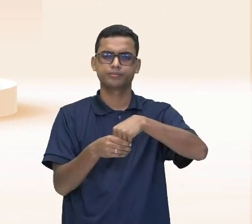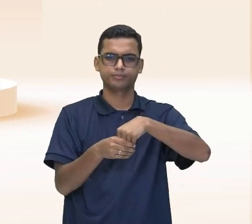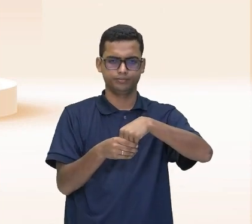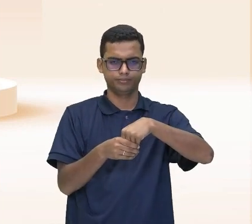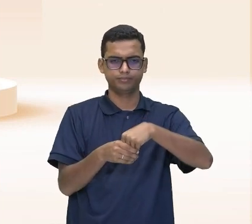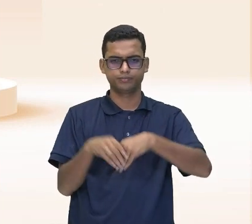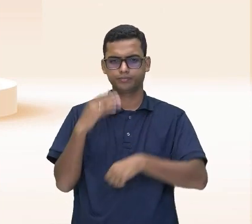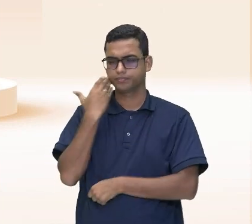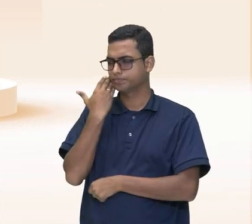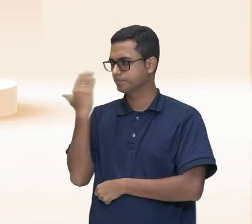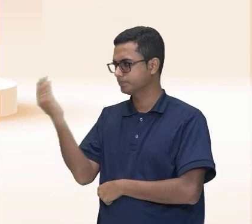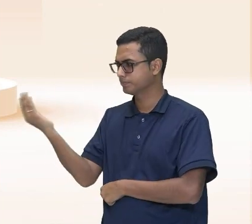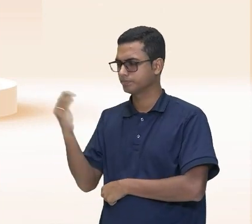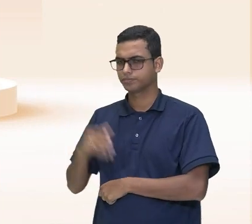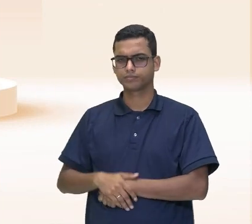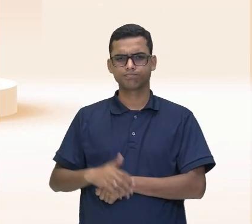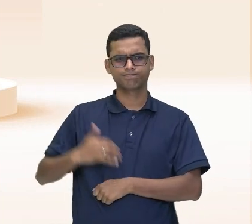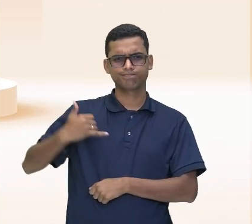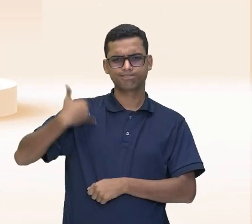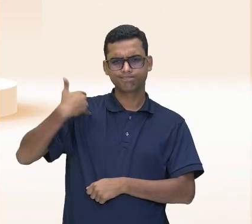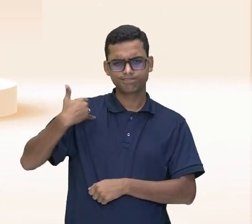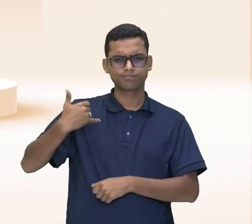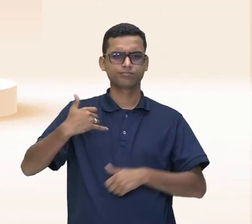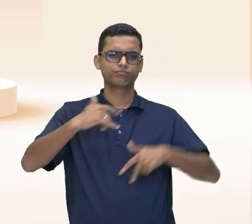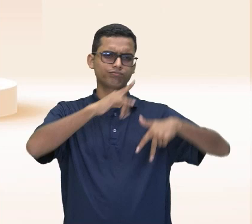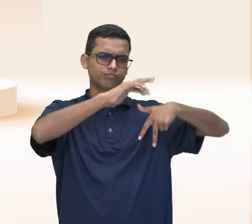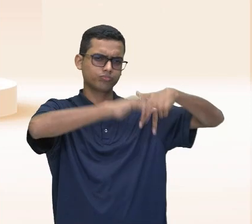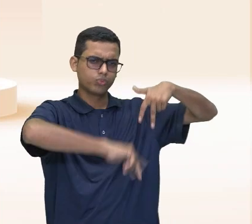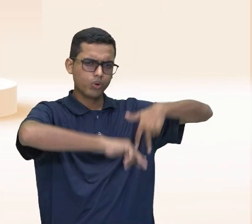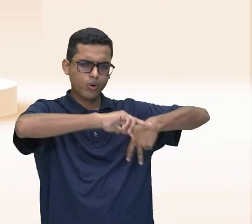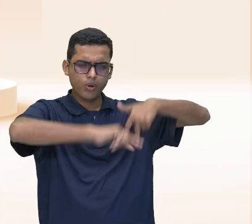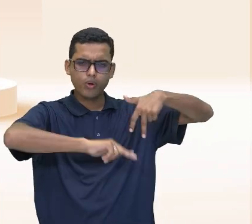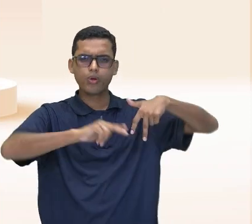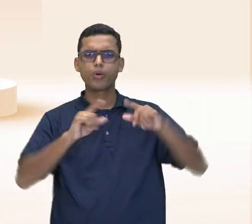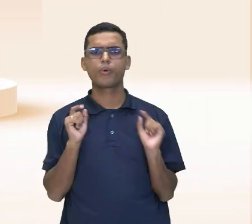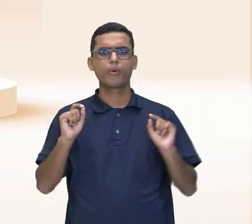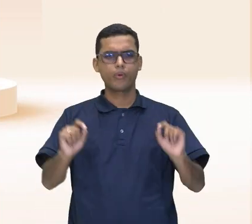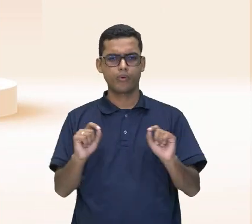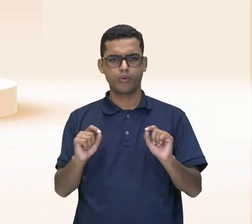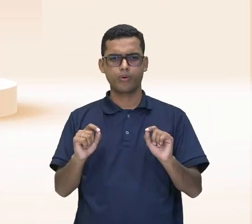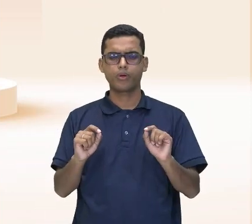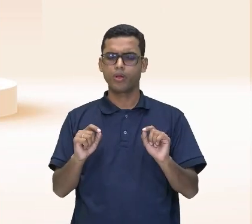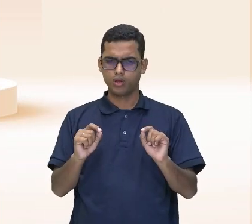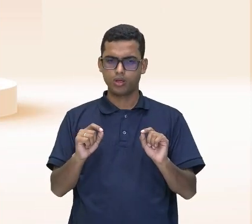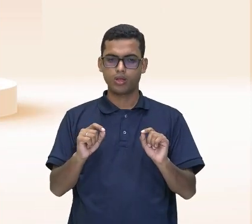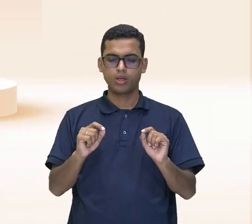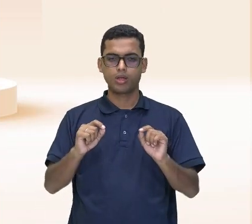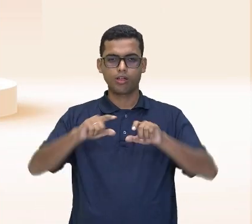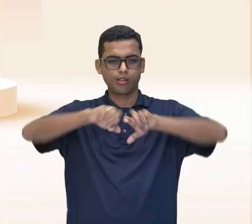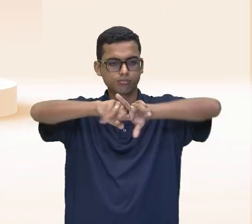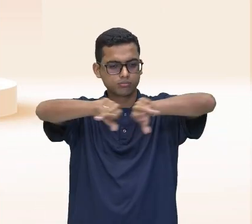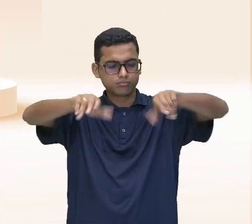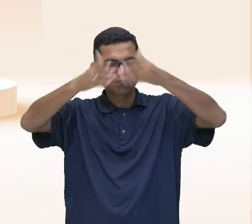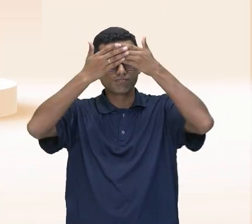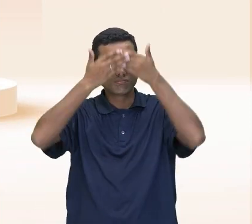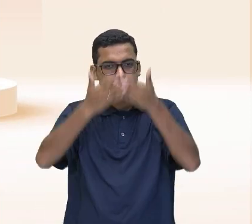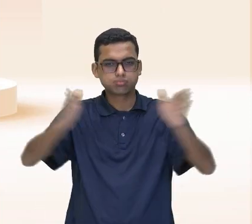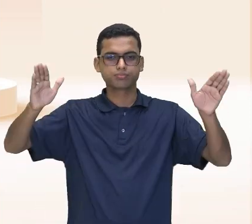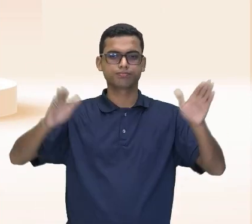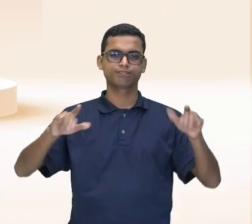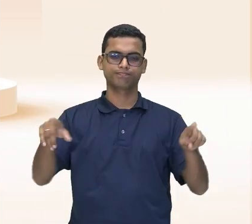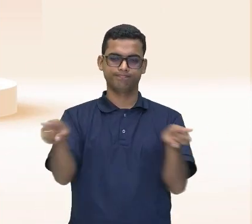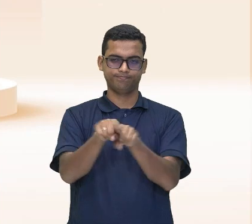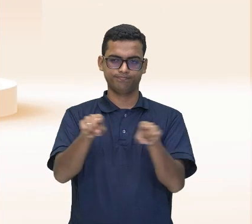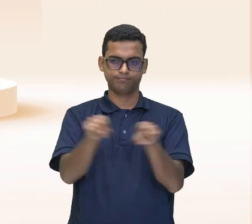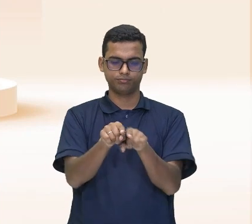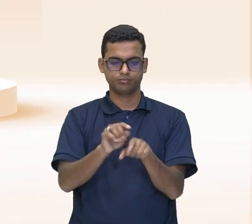não tem idade, né? Sexo. É uma questão muito mais ampla do que tudo isso aí. E aí nós estamos